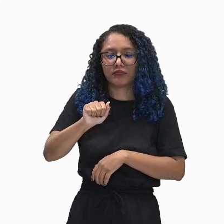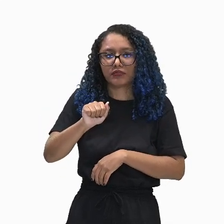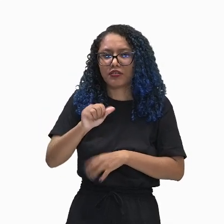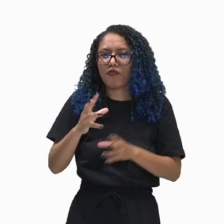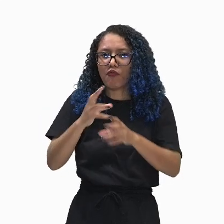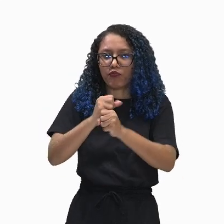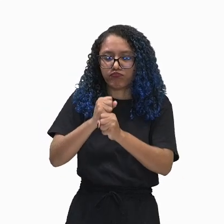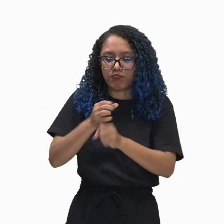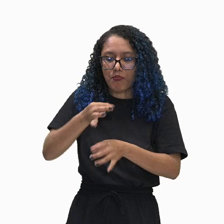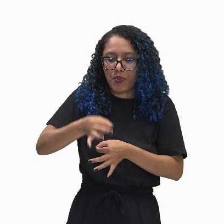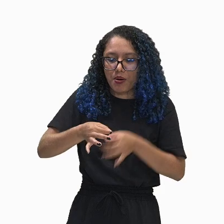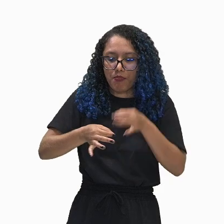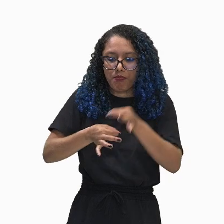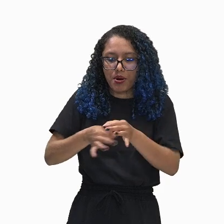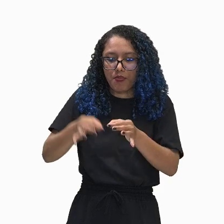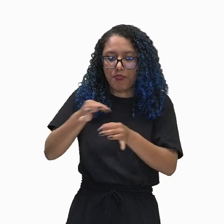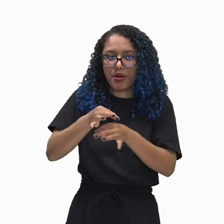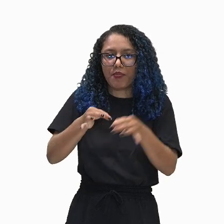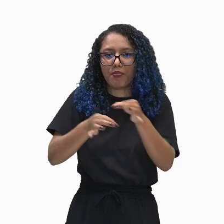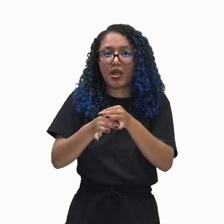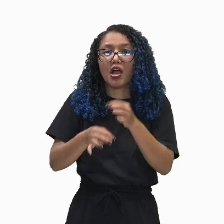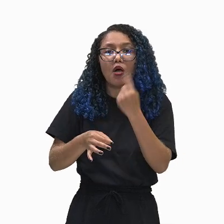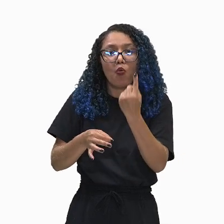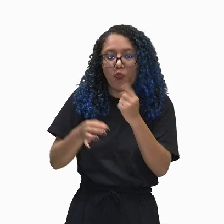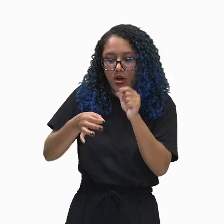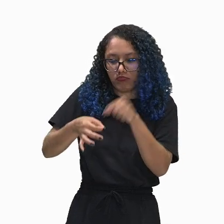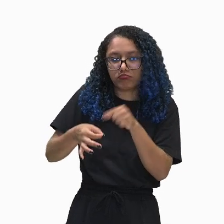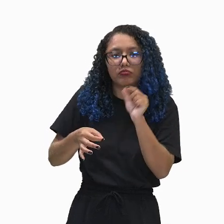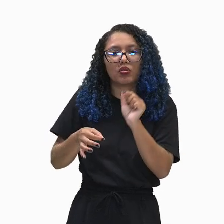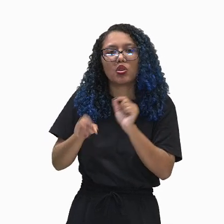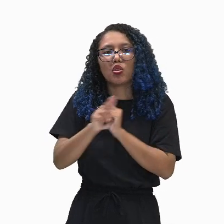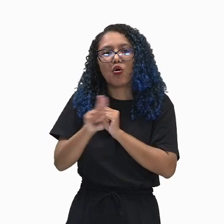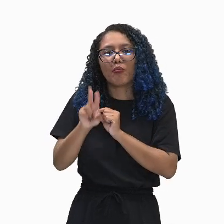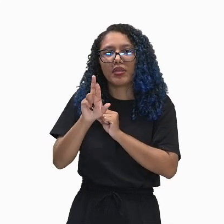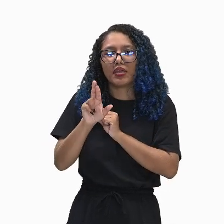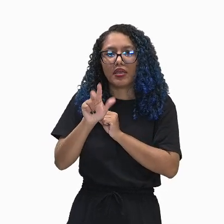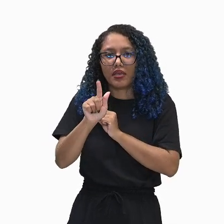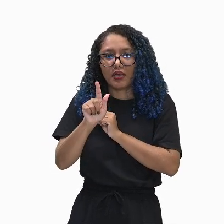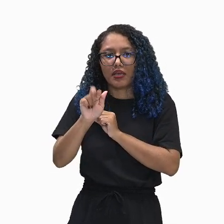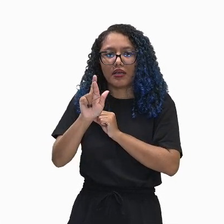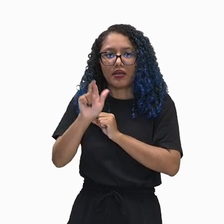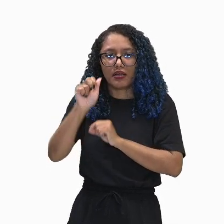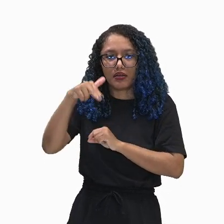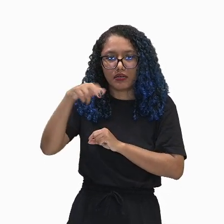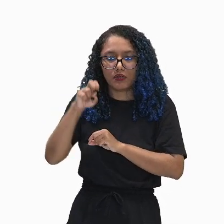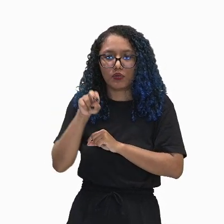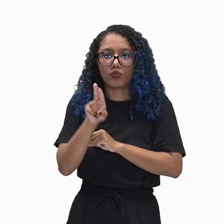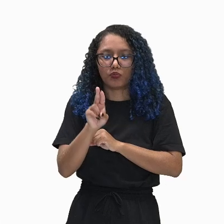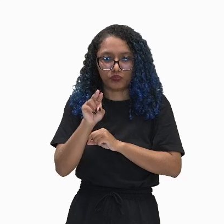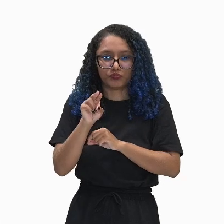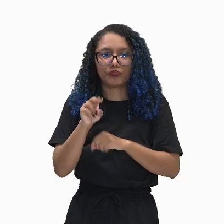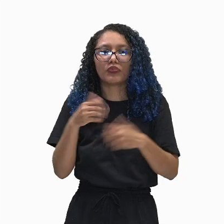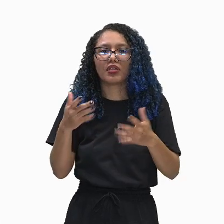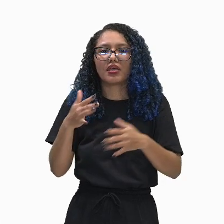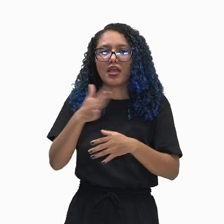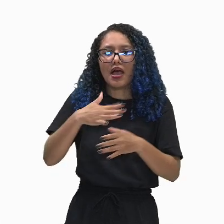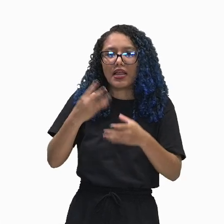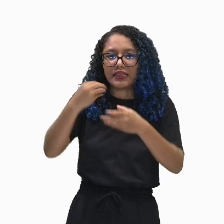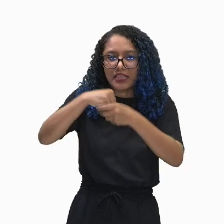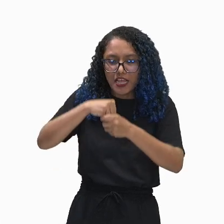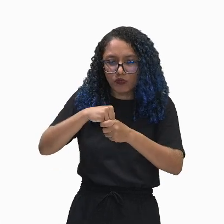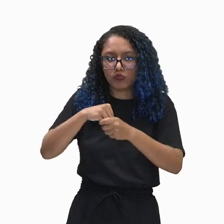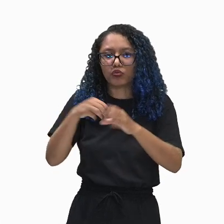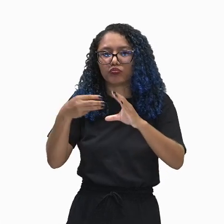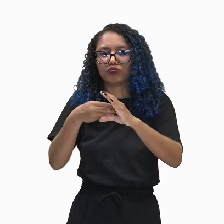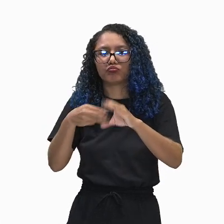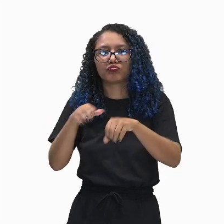né, sendo que uma pilhazinha vai ser chamada de grânulo. O espaço interno do cloroplasto se chama estroma, e